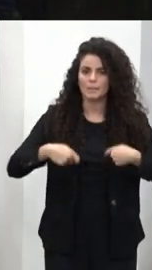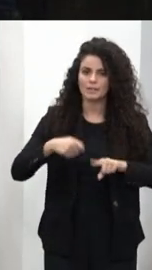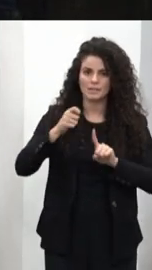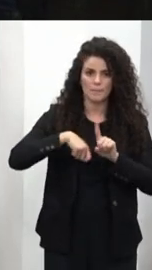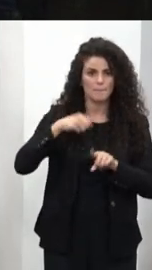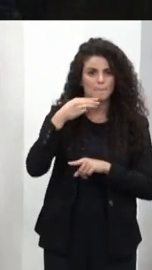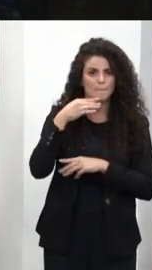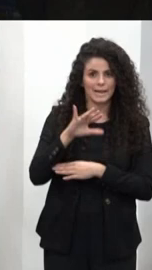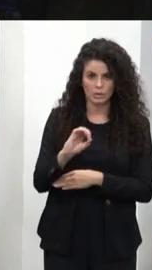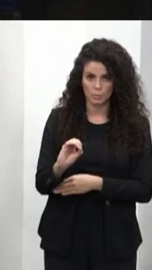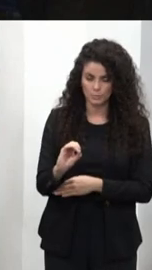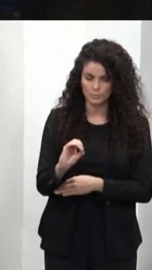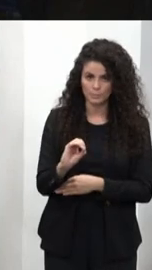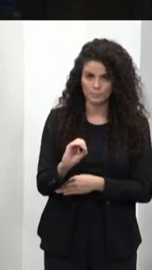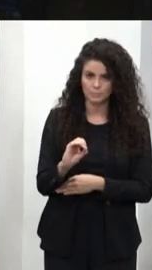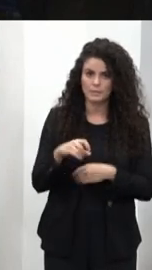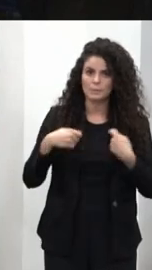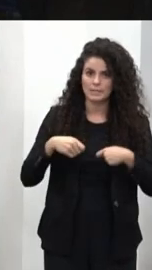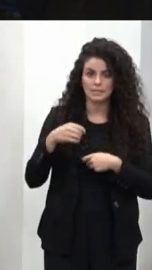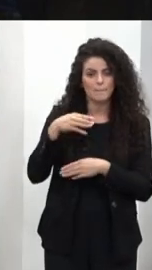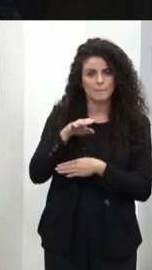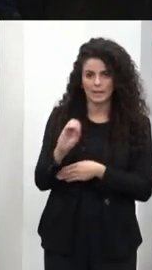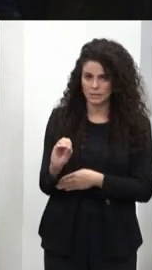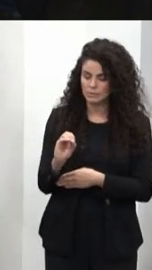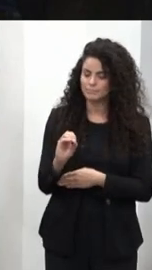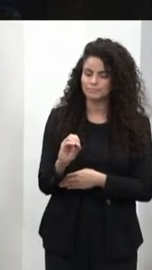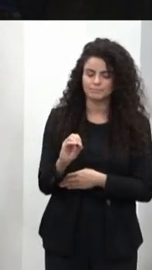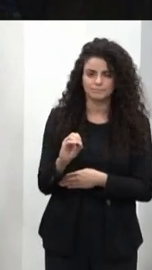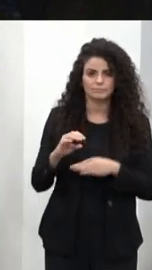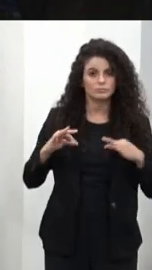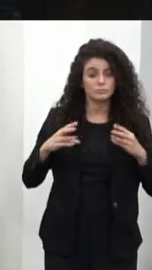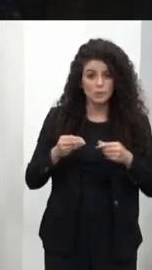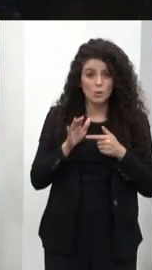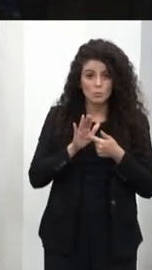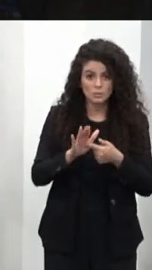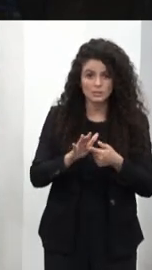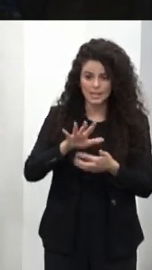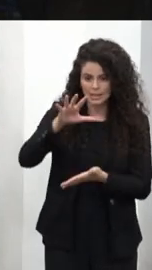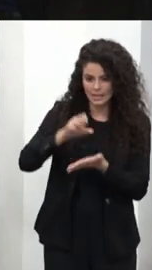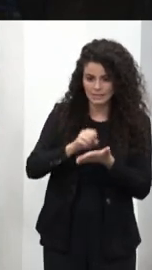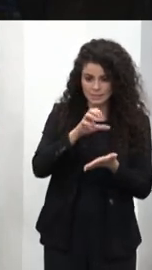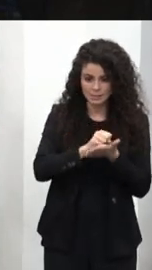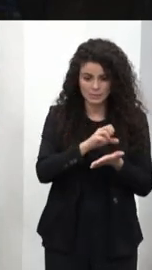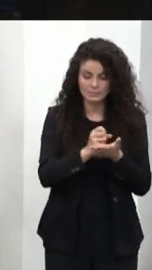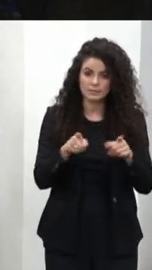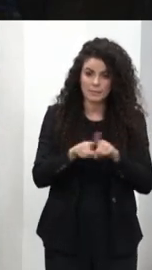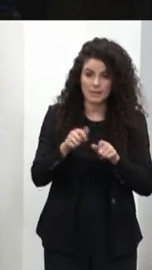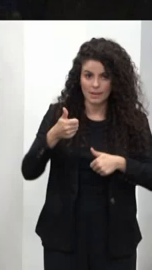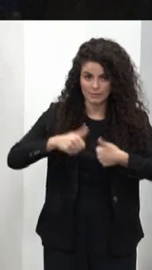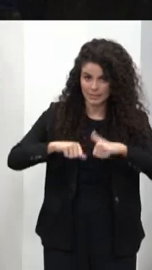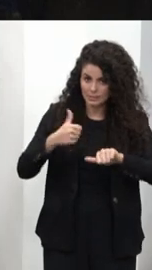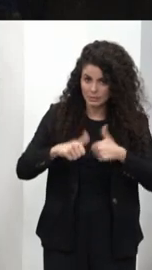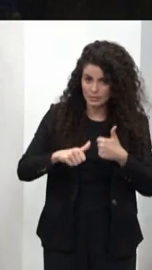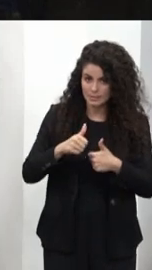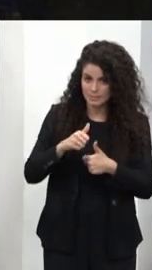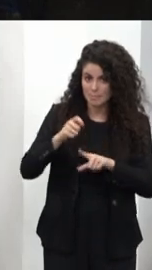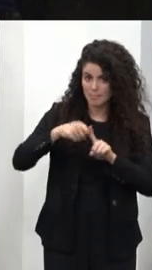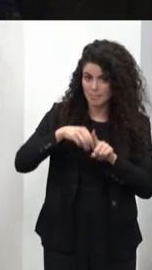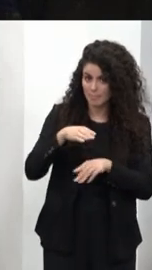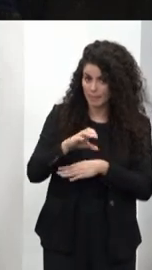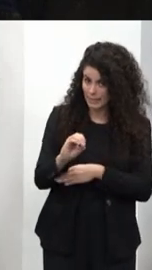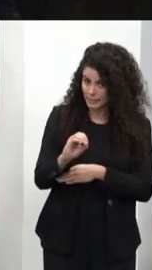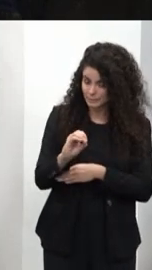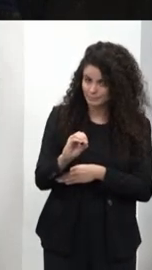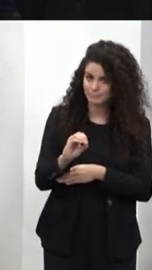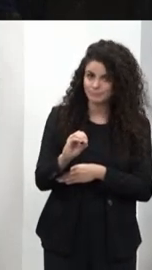no transfer.gov tem que ser em maio disponibilizar a plataforma para o credenciamento de pareceristas e avaliadores maio regulamentar a